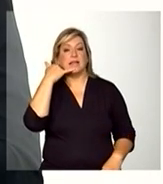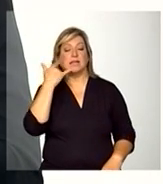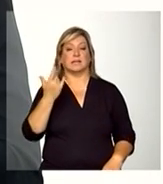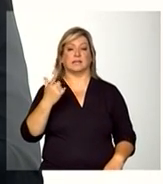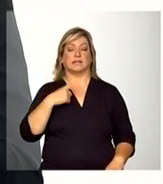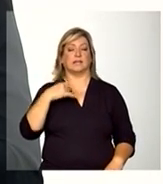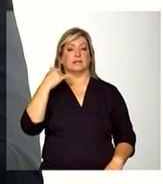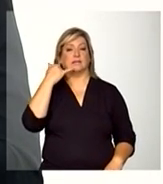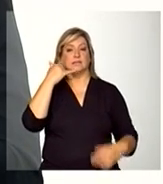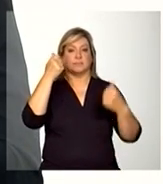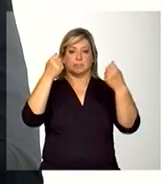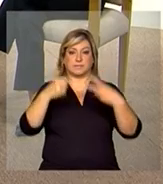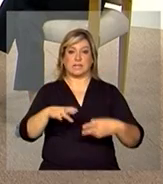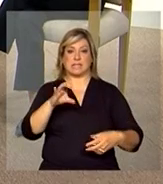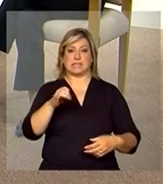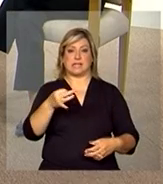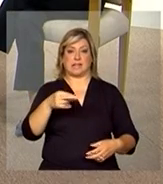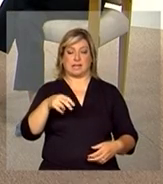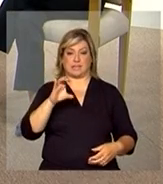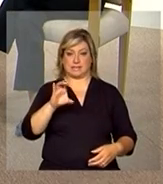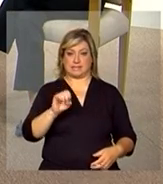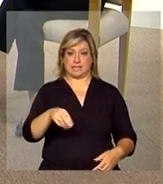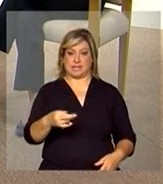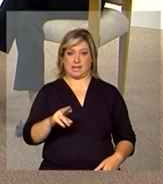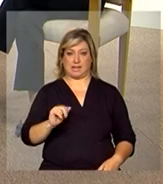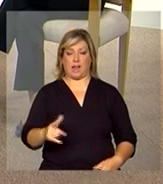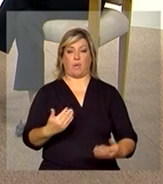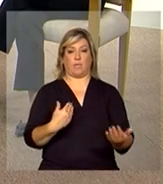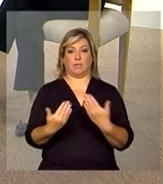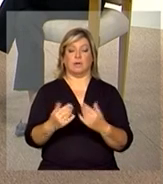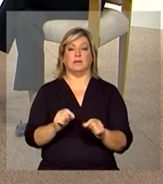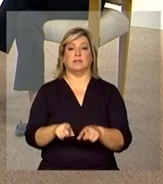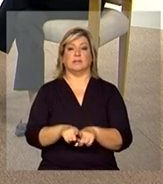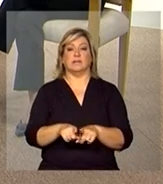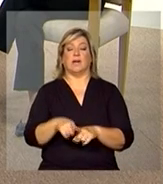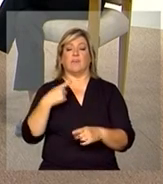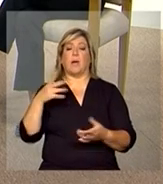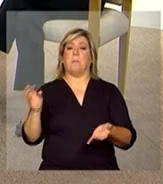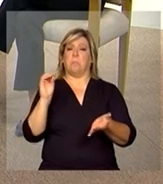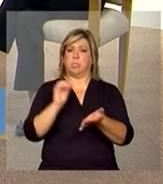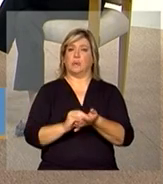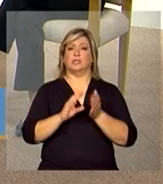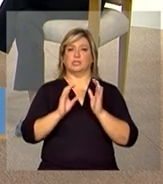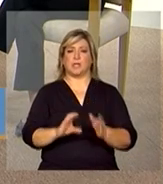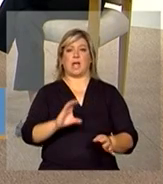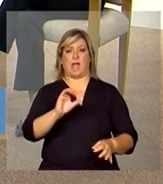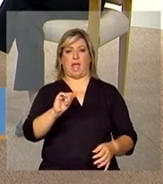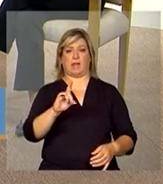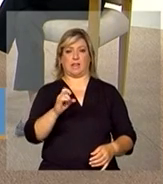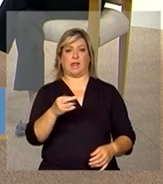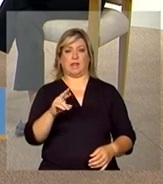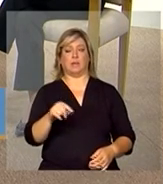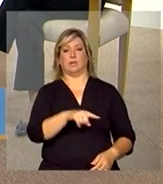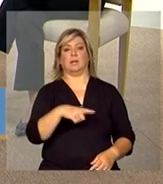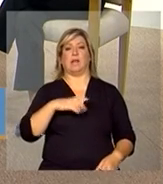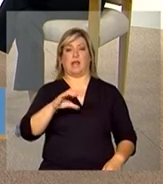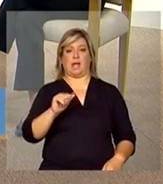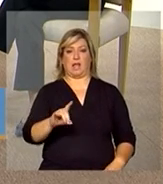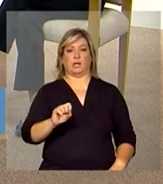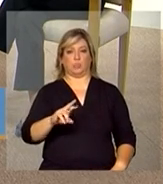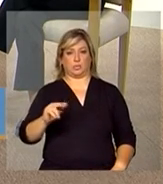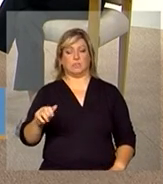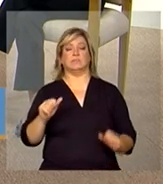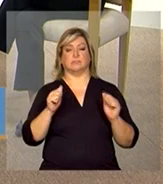atendimento da da central de relacionamento eles falaram Ah nós cadastramos as pessoas no C de suas sim vocês foram eles foram lá cadastraram